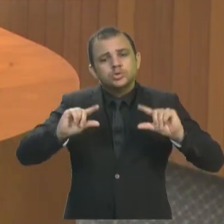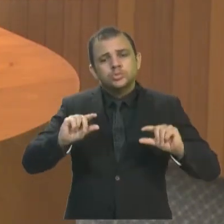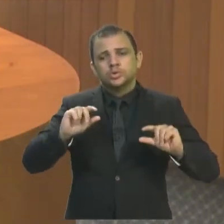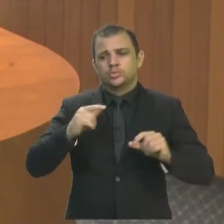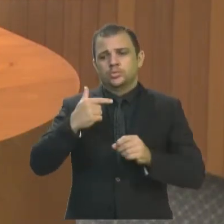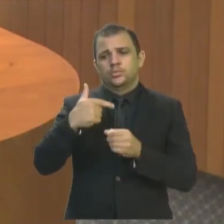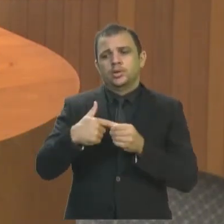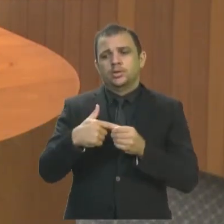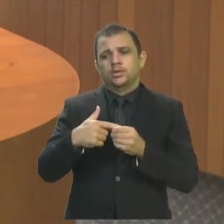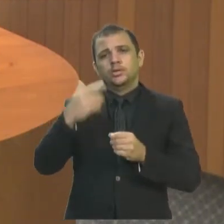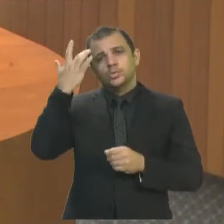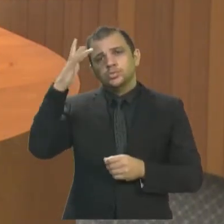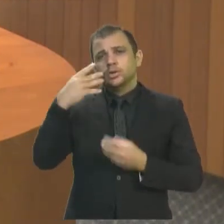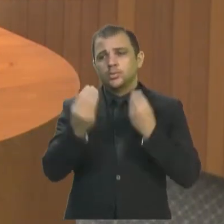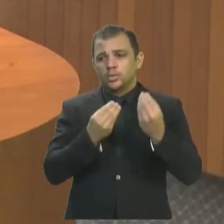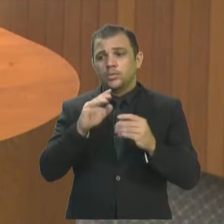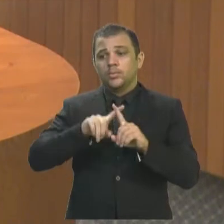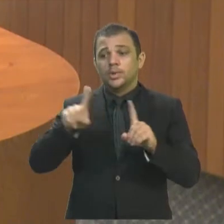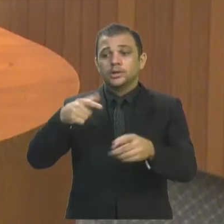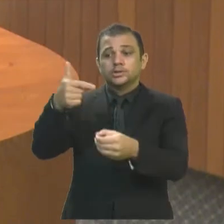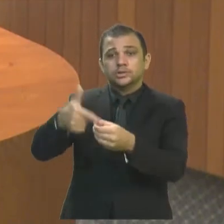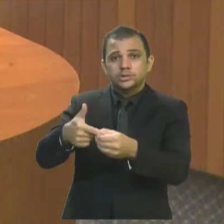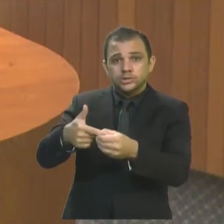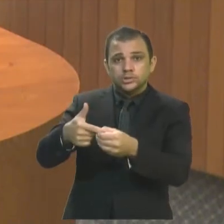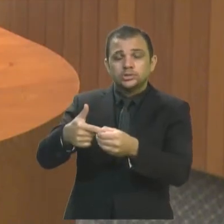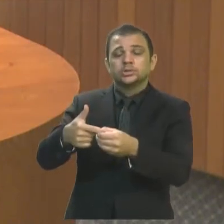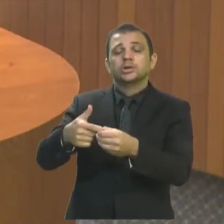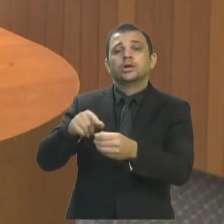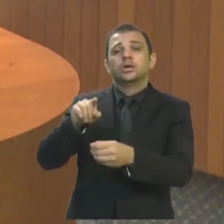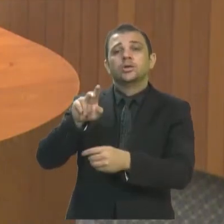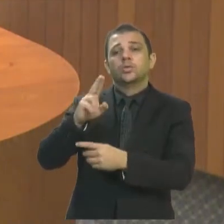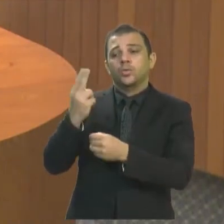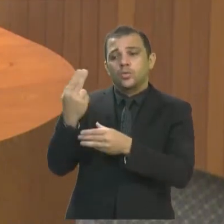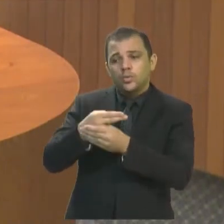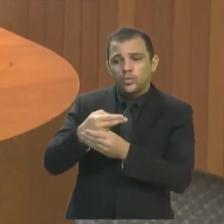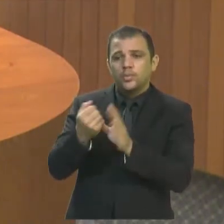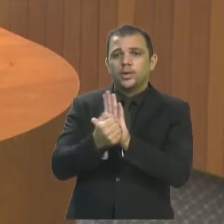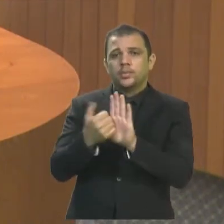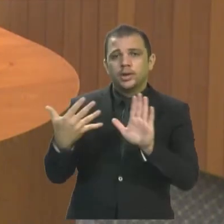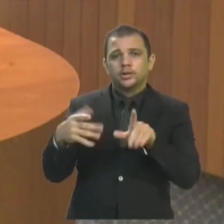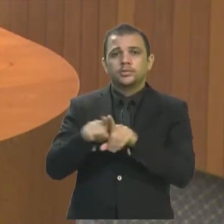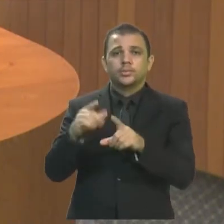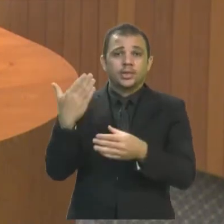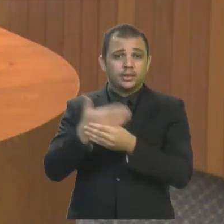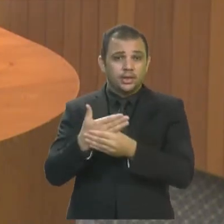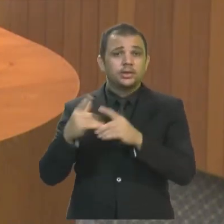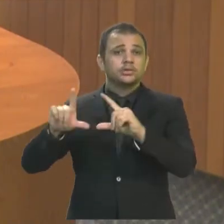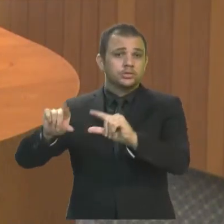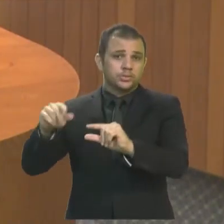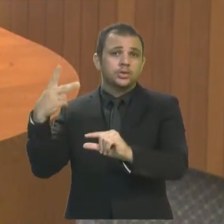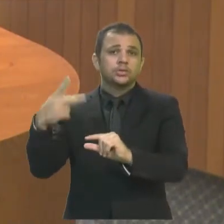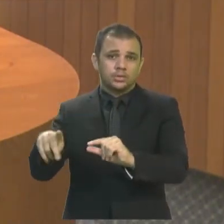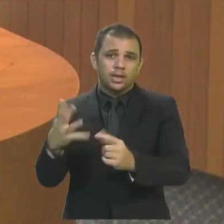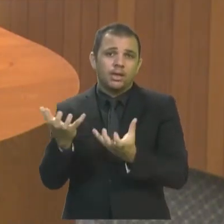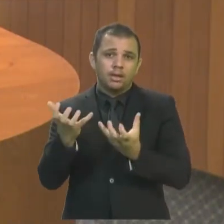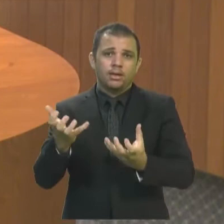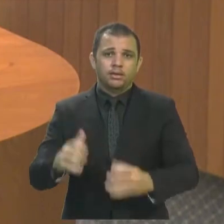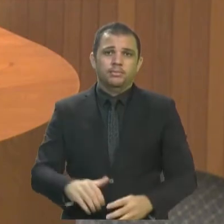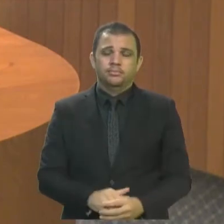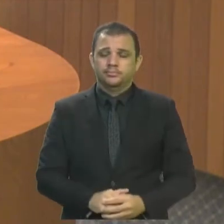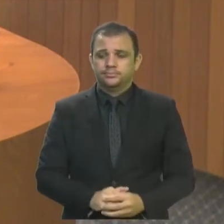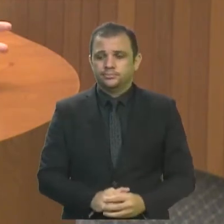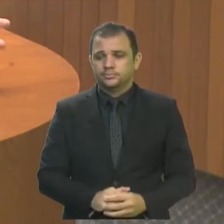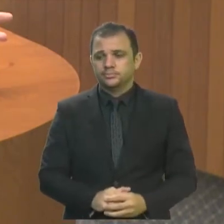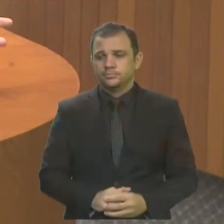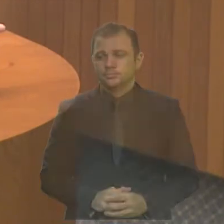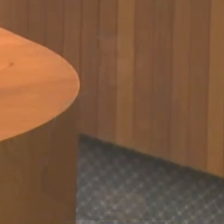para Uber, aplicativos e taxistas, para tentar reduzir um pouco o peso sobre essas pessoas